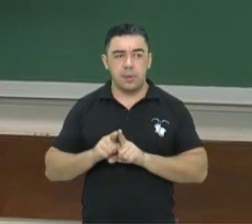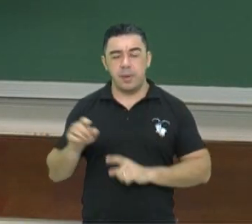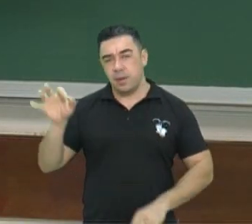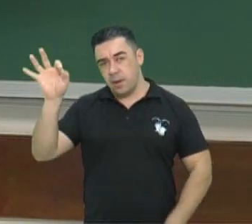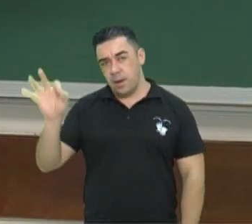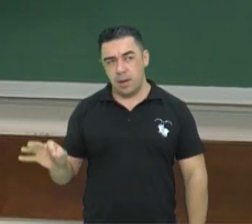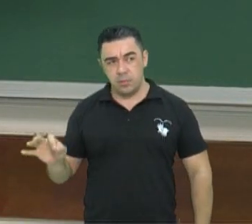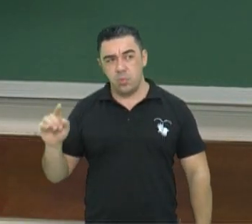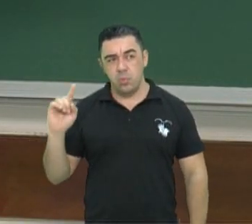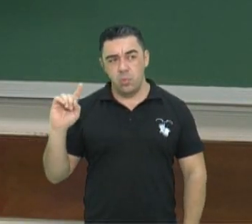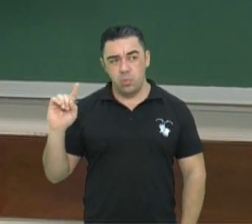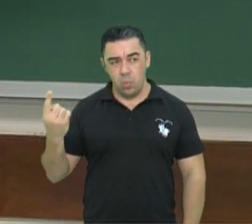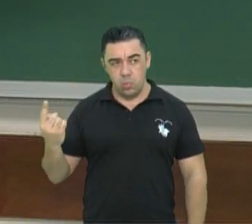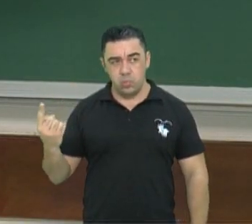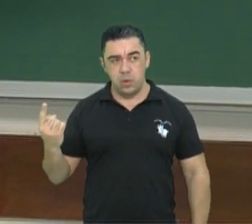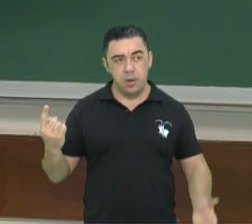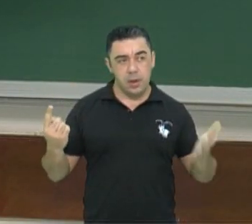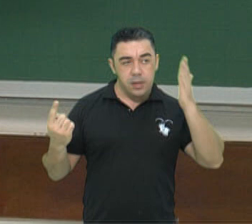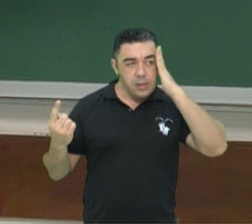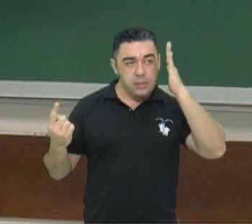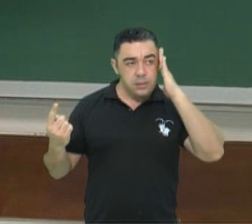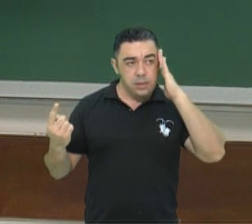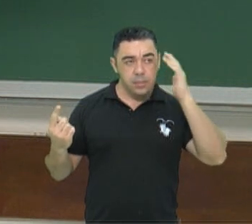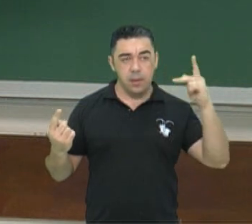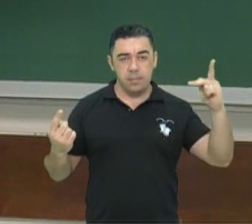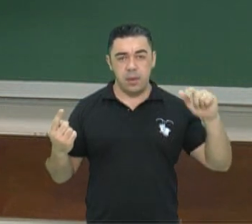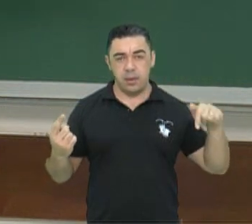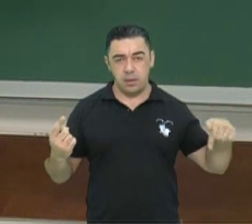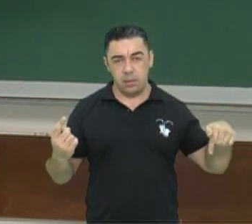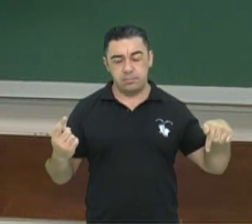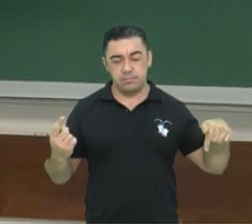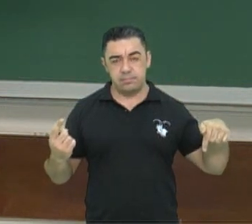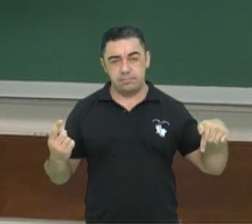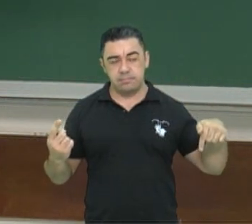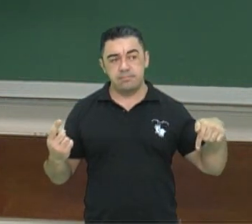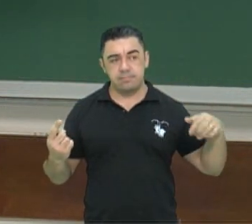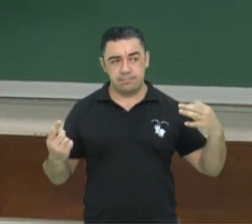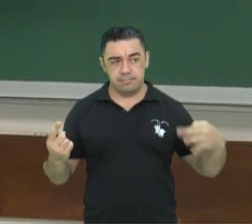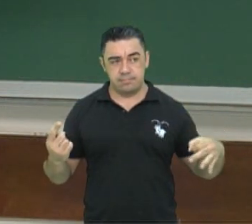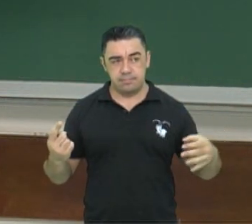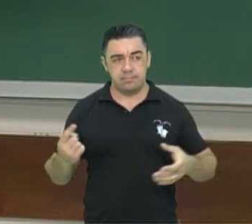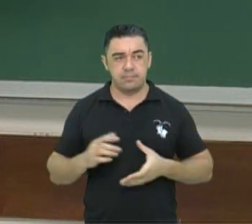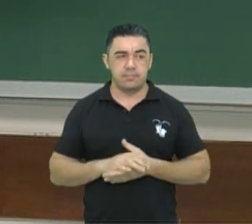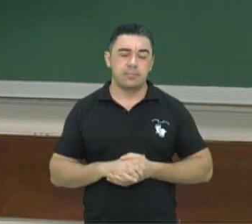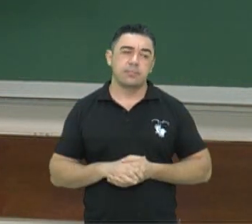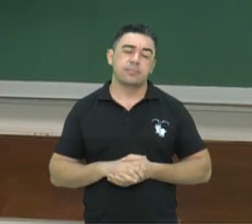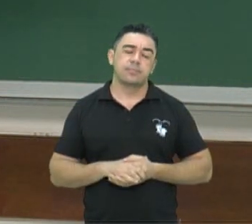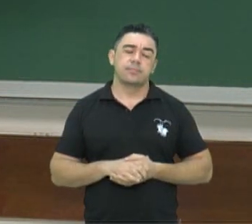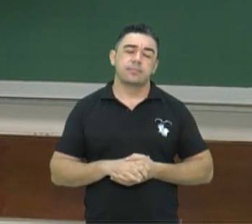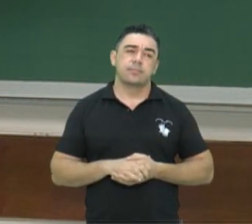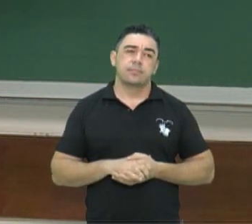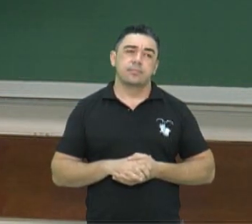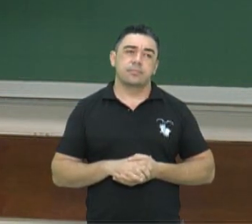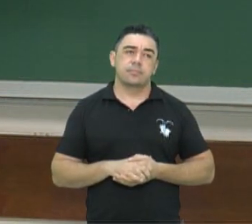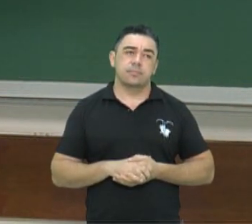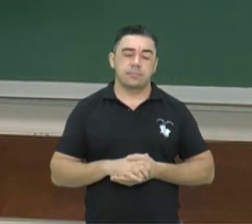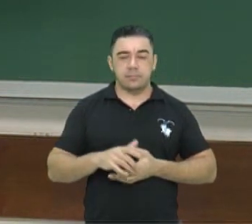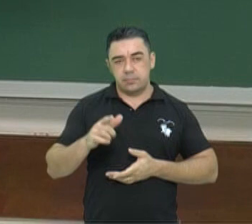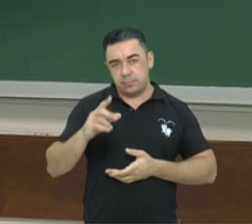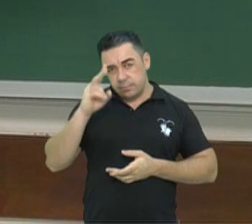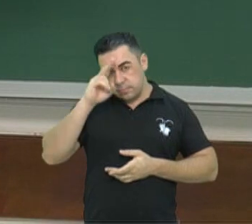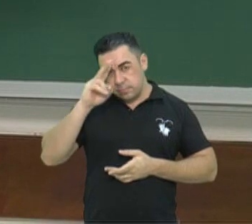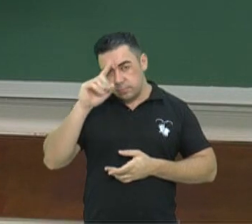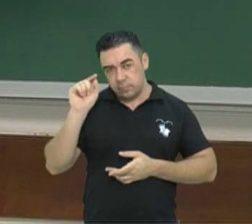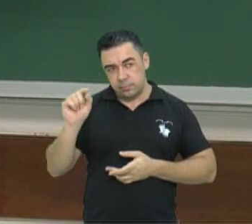lado de 1 metro e ele quer saber esse outro lado. Certo? Então, você veja aqui. Lembrando